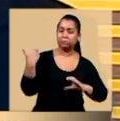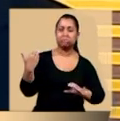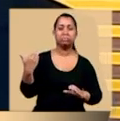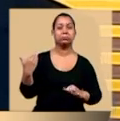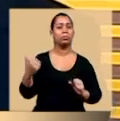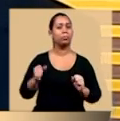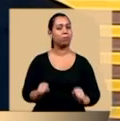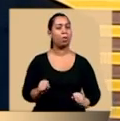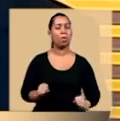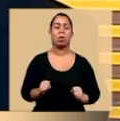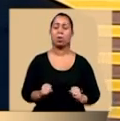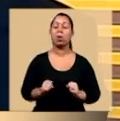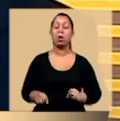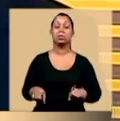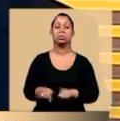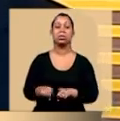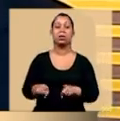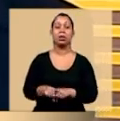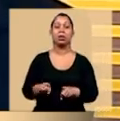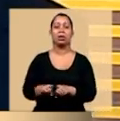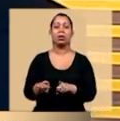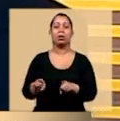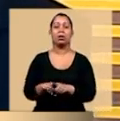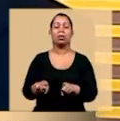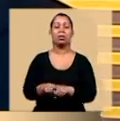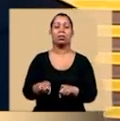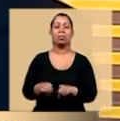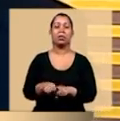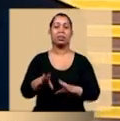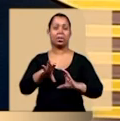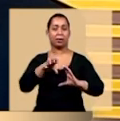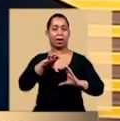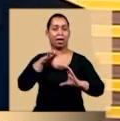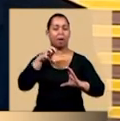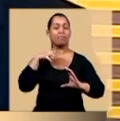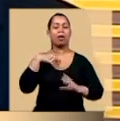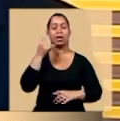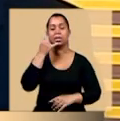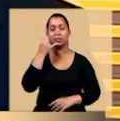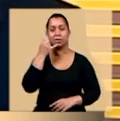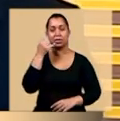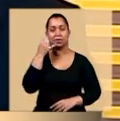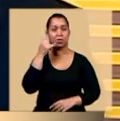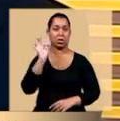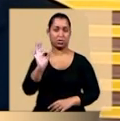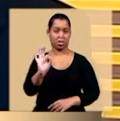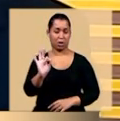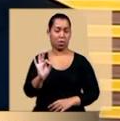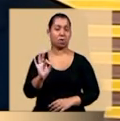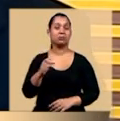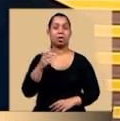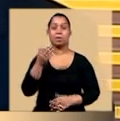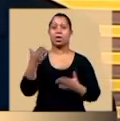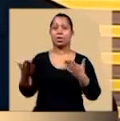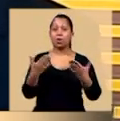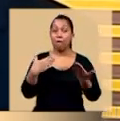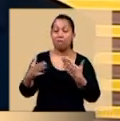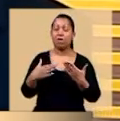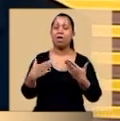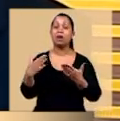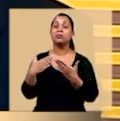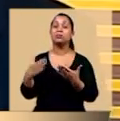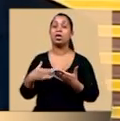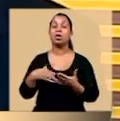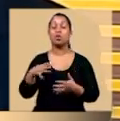ter, inclusive, o expediente de optar por gravar uma conversa. Não estou interceptando ligação de ninguém, na verdade